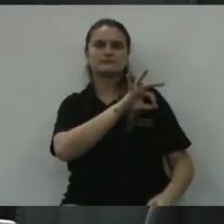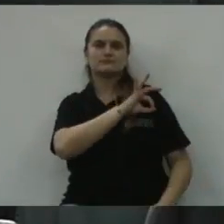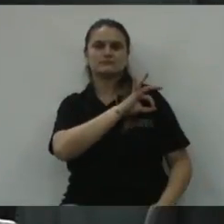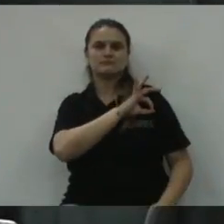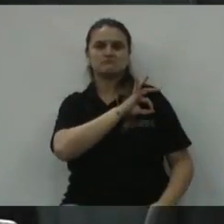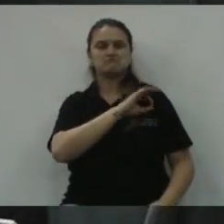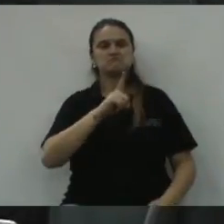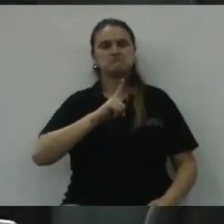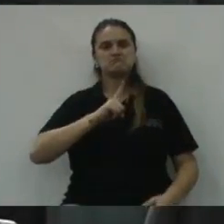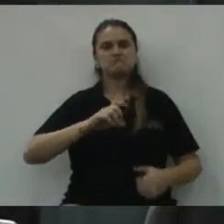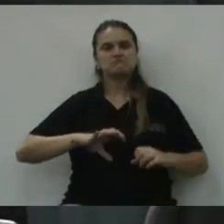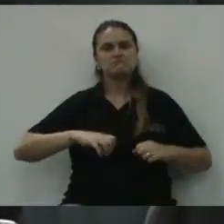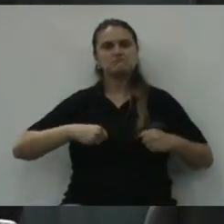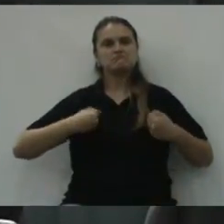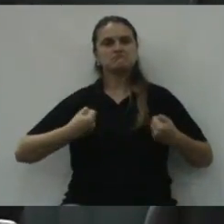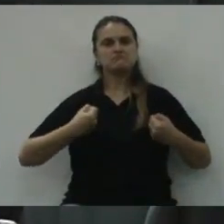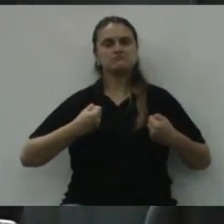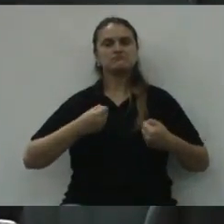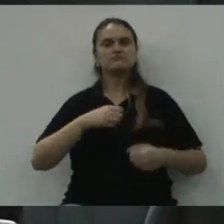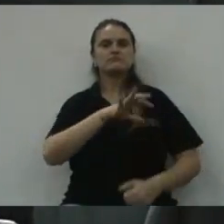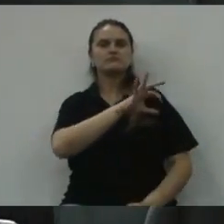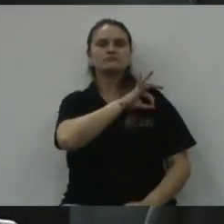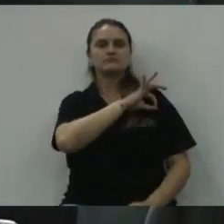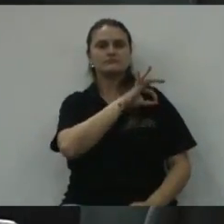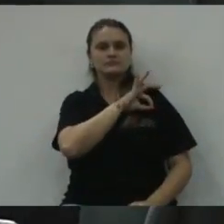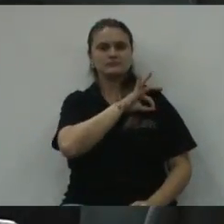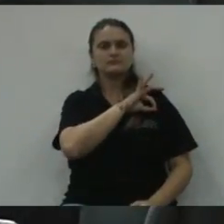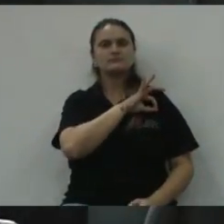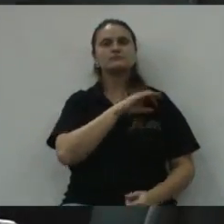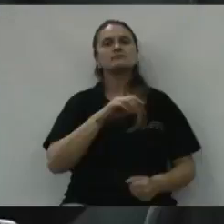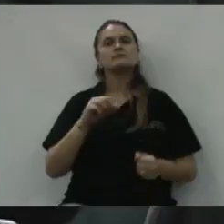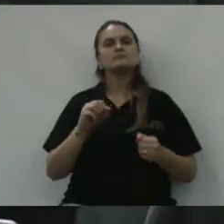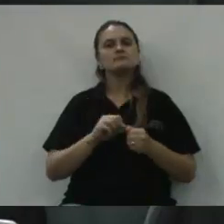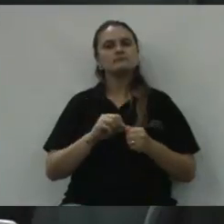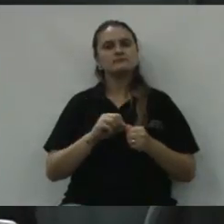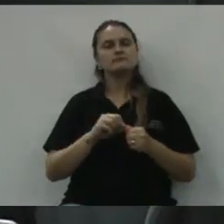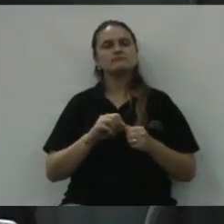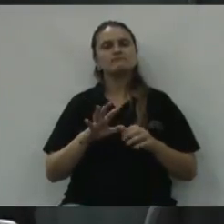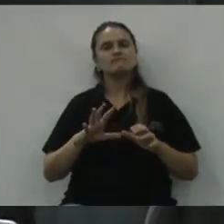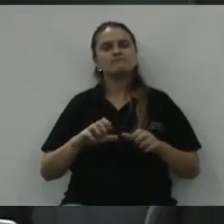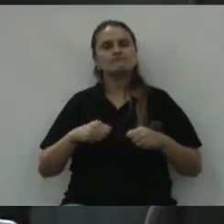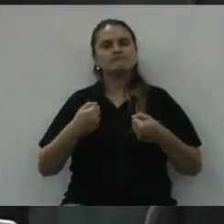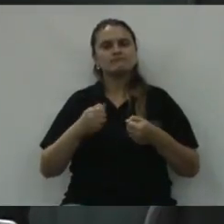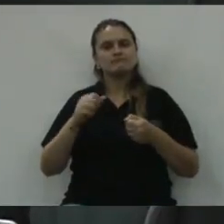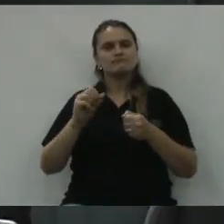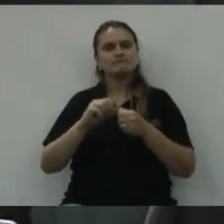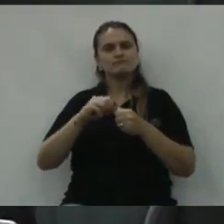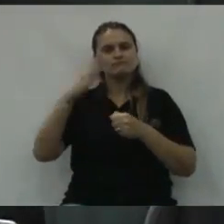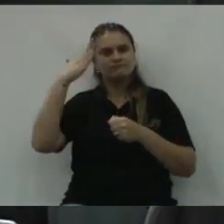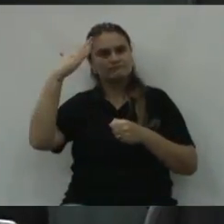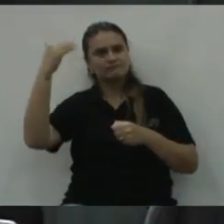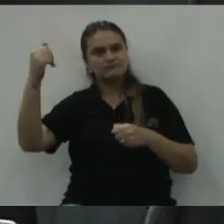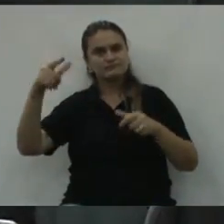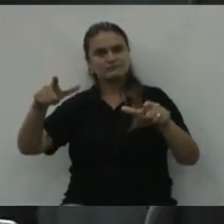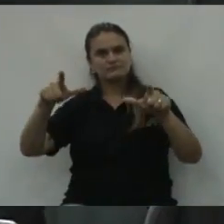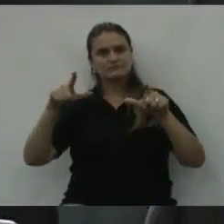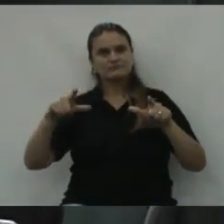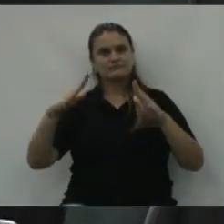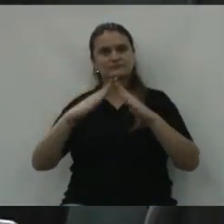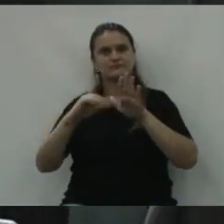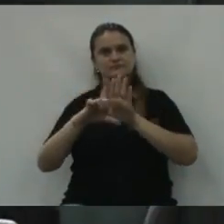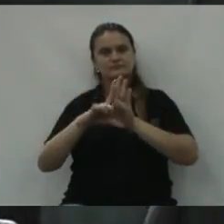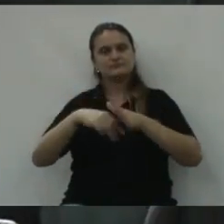representarem honrarem a farda de vocês fazendo e é nojo agora recebemos a justa homenagem